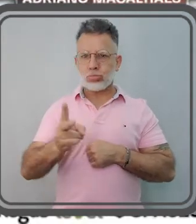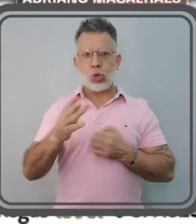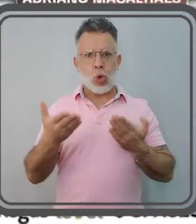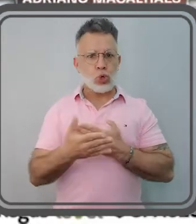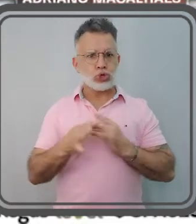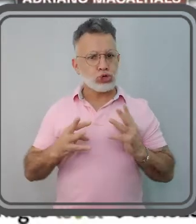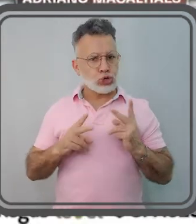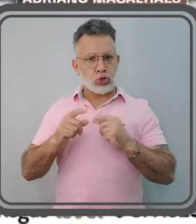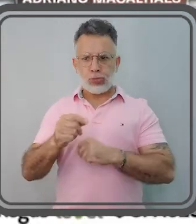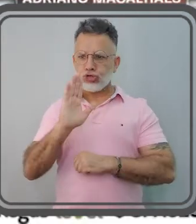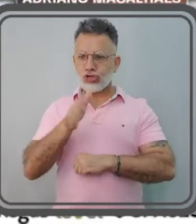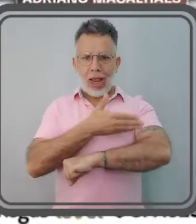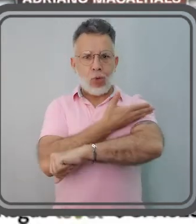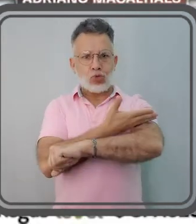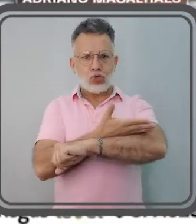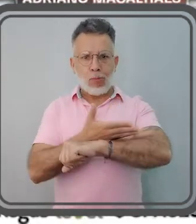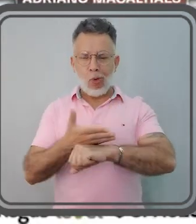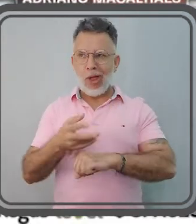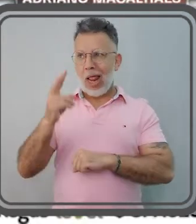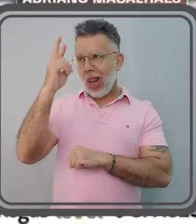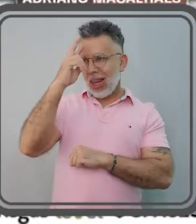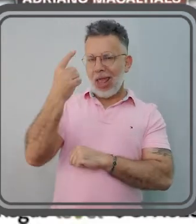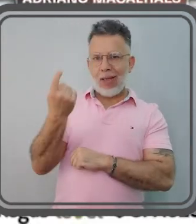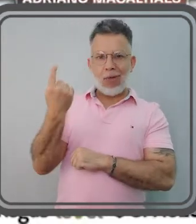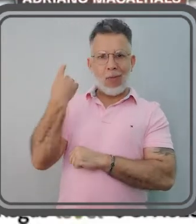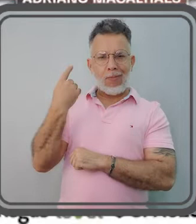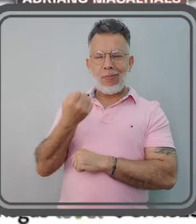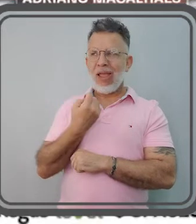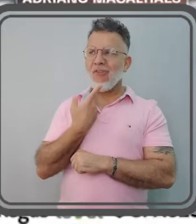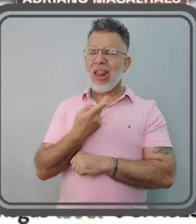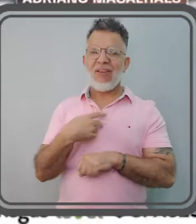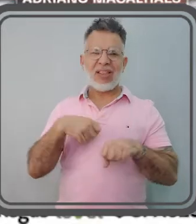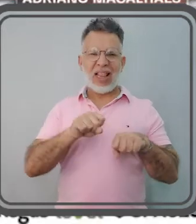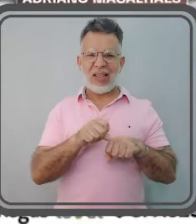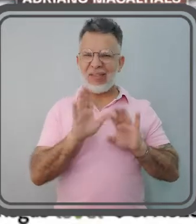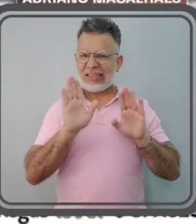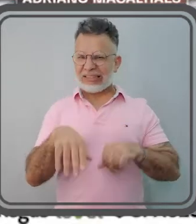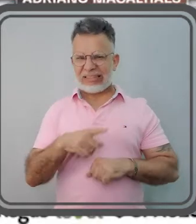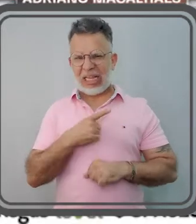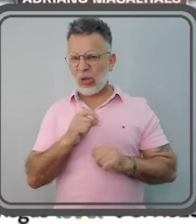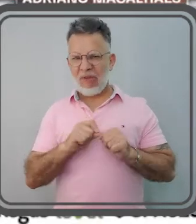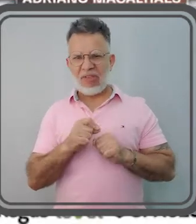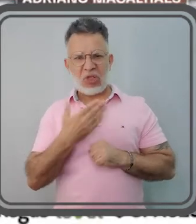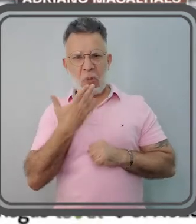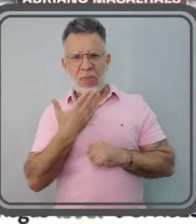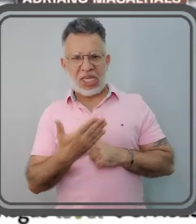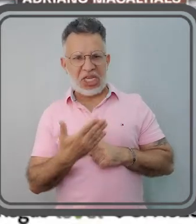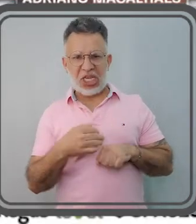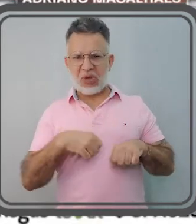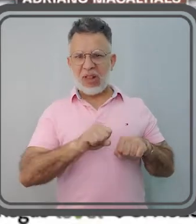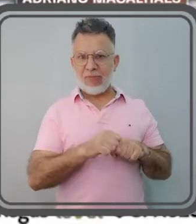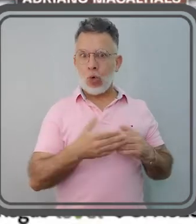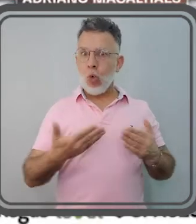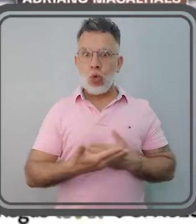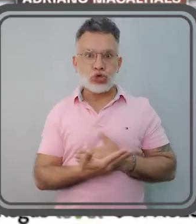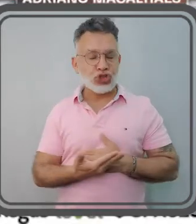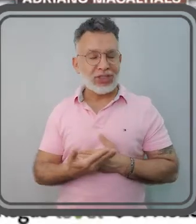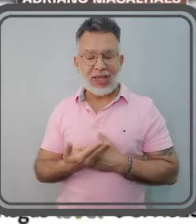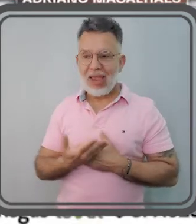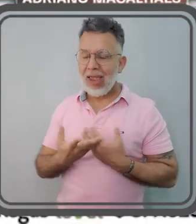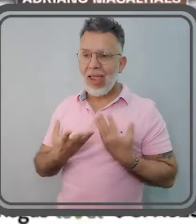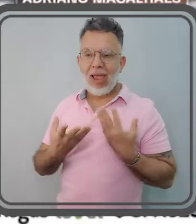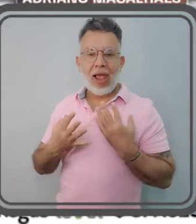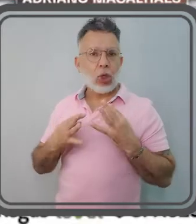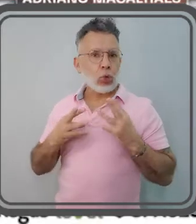da pandemia, todo mundo, nossa, eu nunca fiz um pedido no delivery. Hoje em dia é muito difícil achar uma pessoa que nunca fez um pedido por delivery, né?